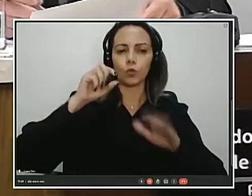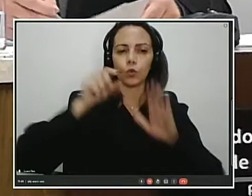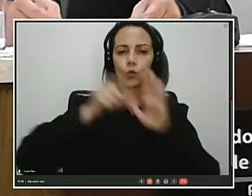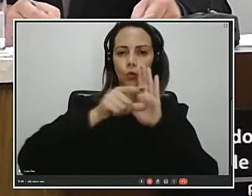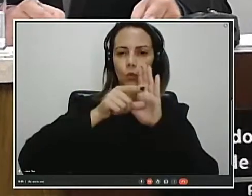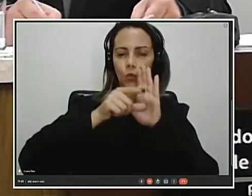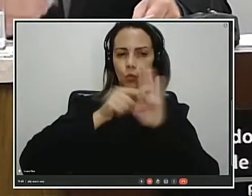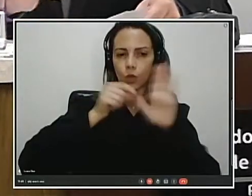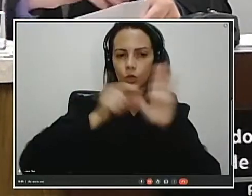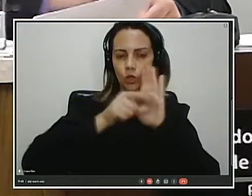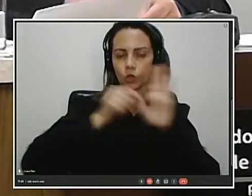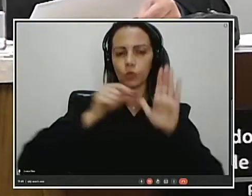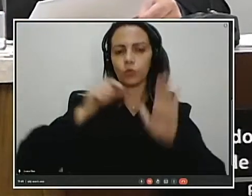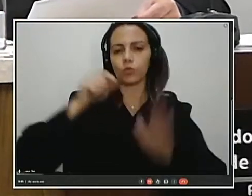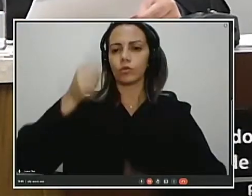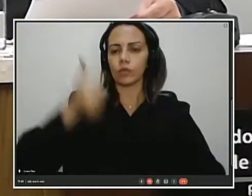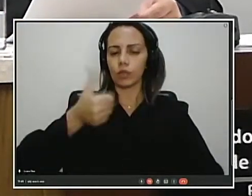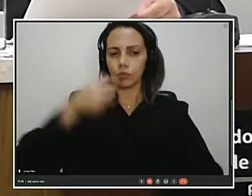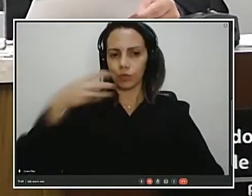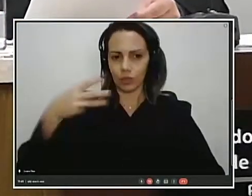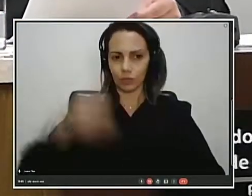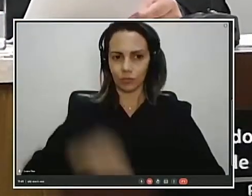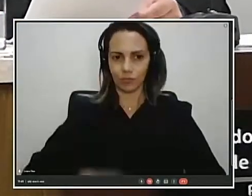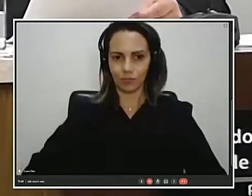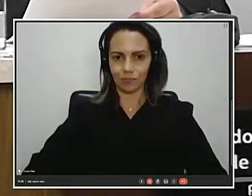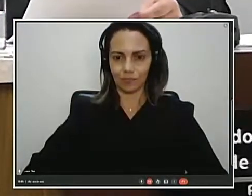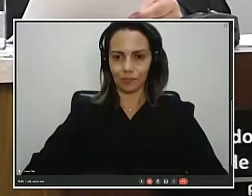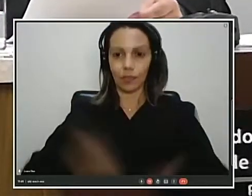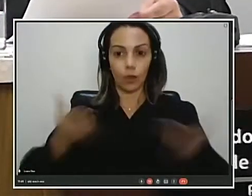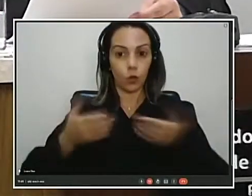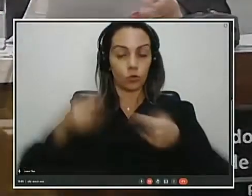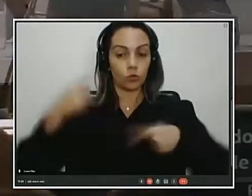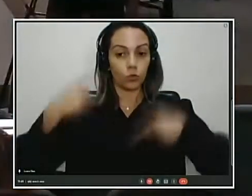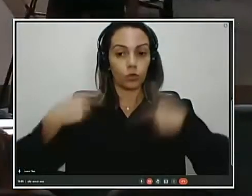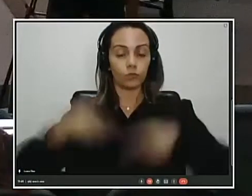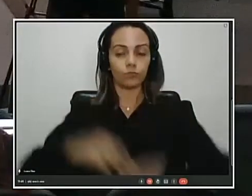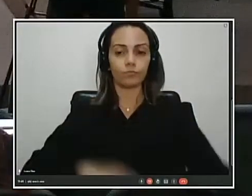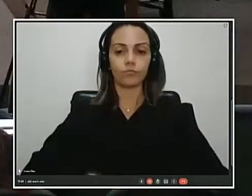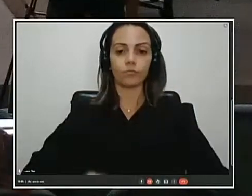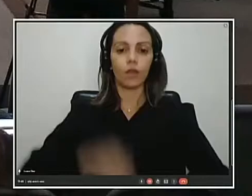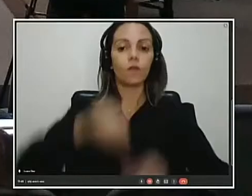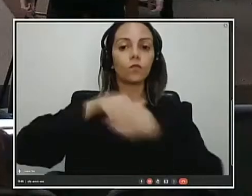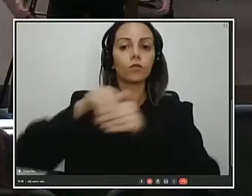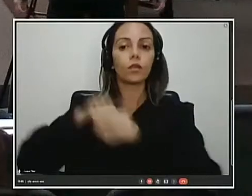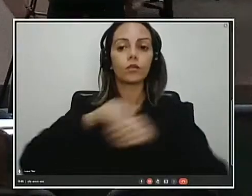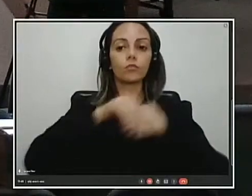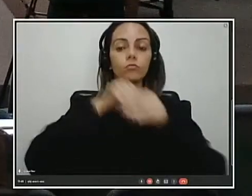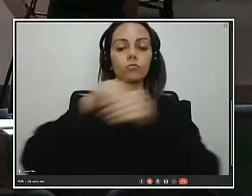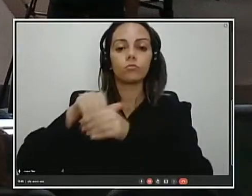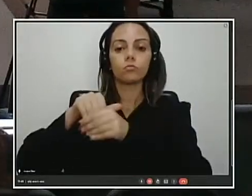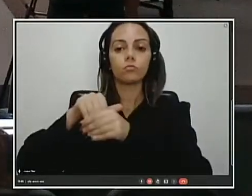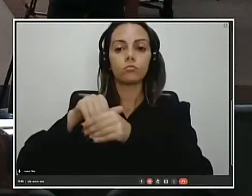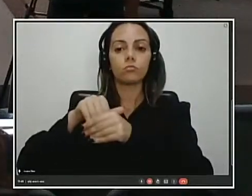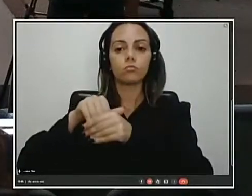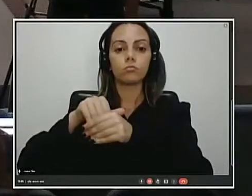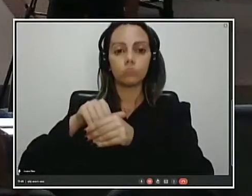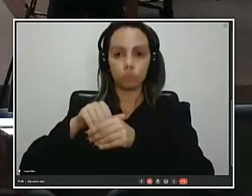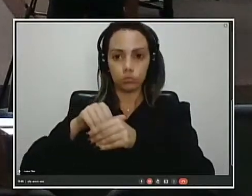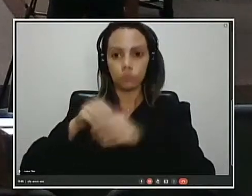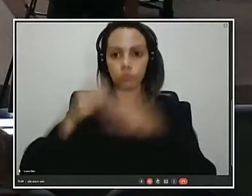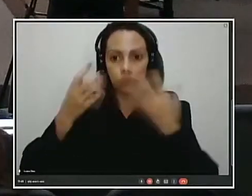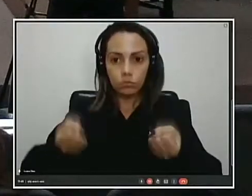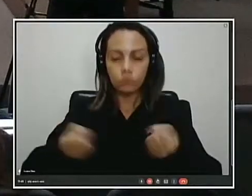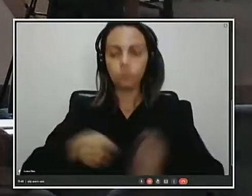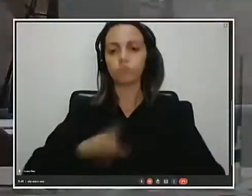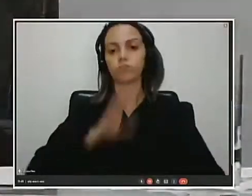13º. Em discussão? Em votação, senhores vereadores que aprovam, permaneçam como